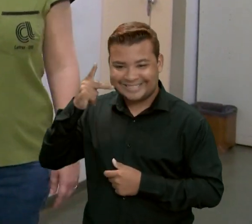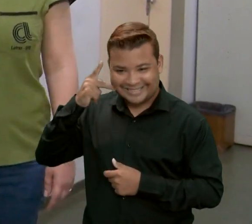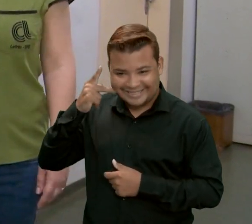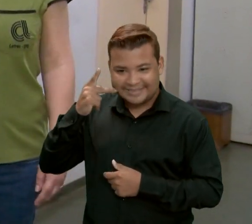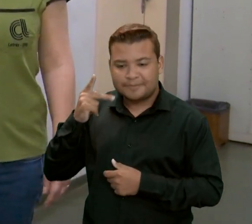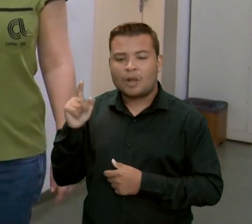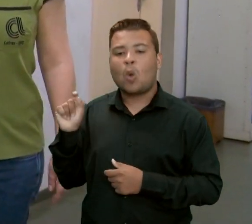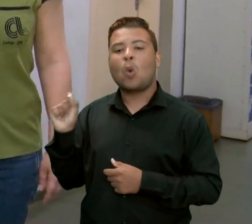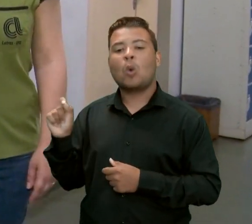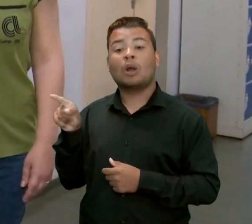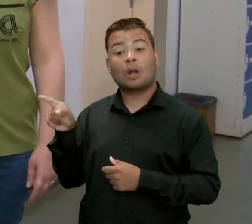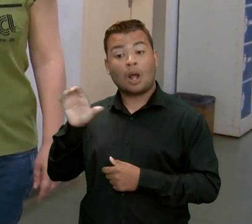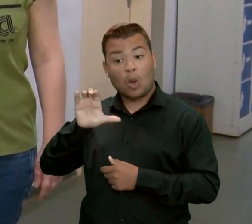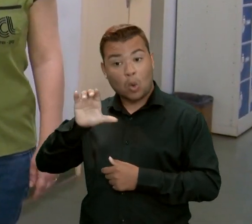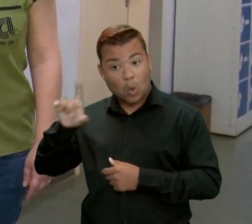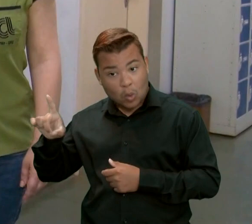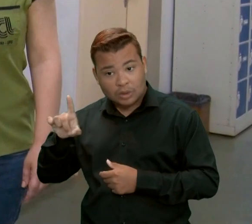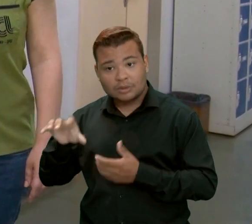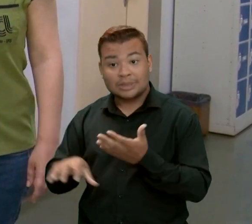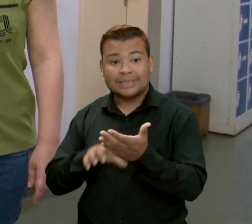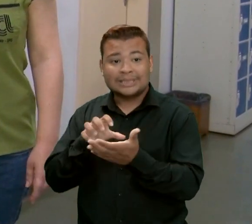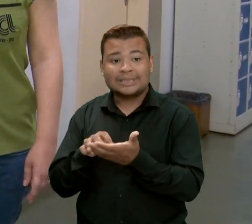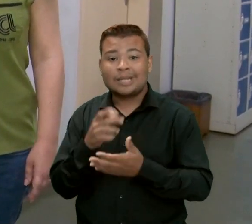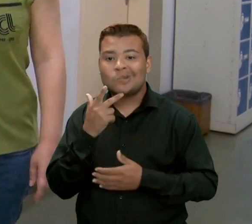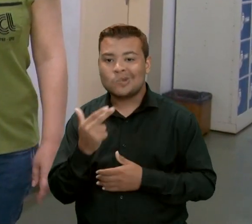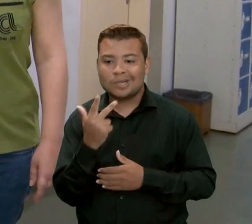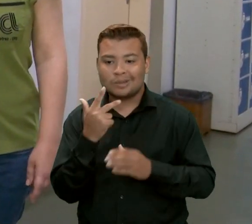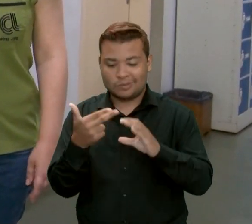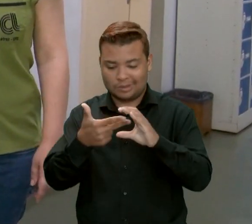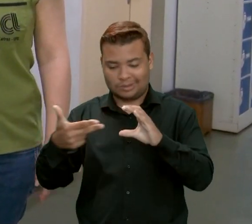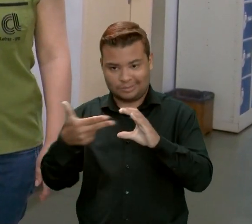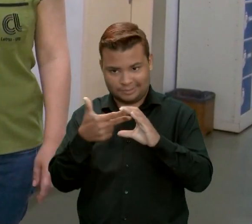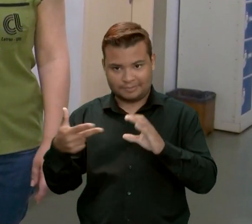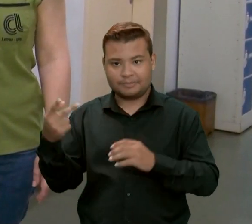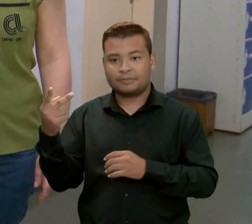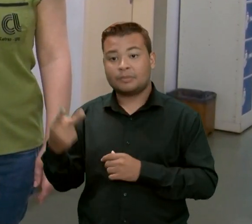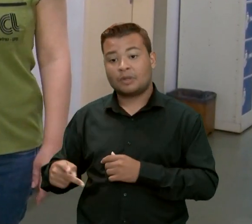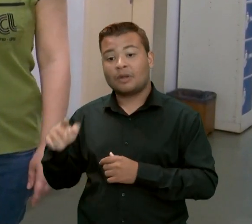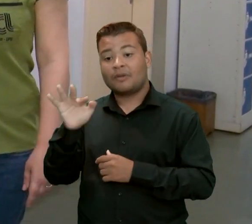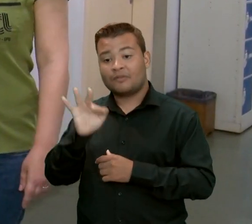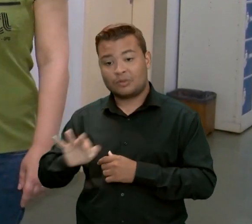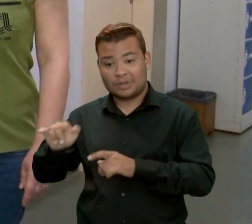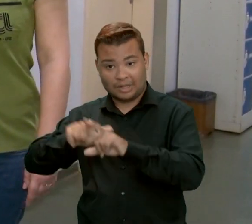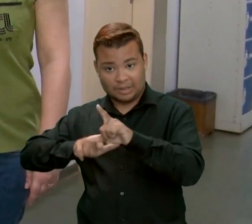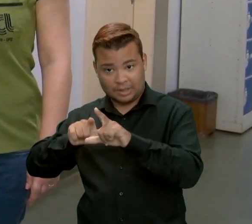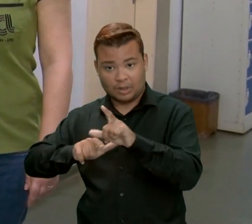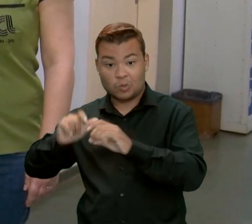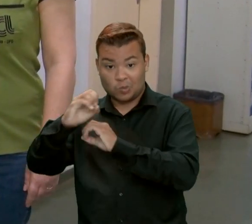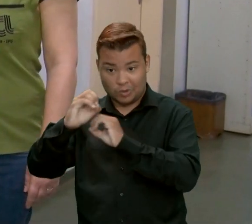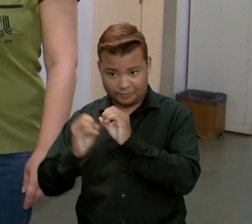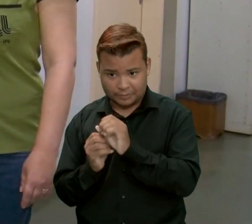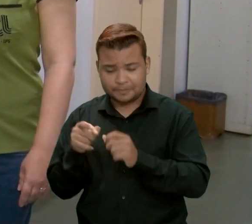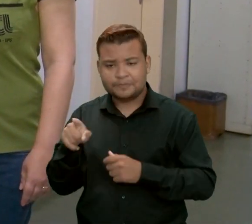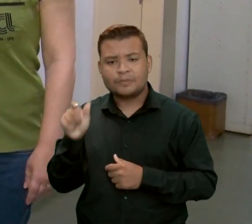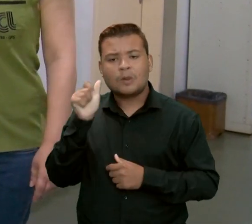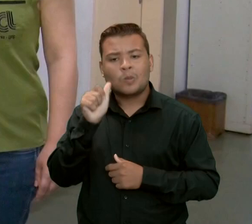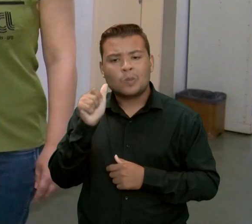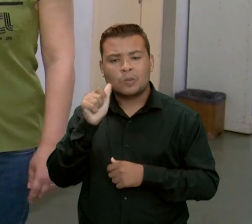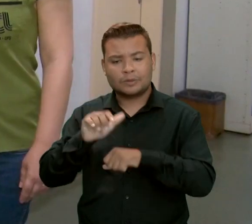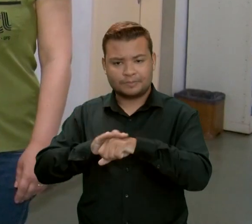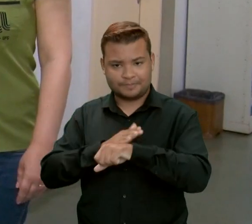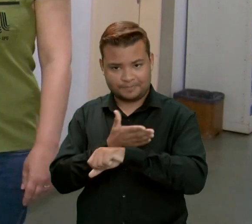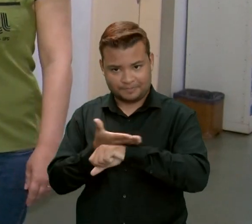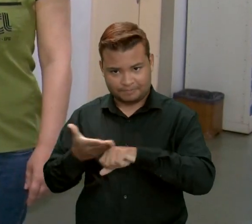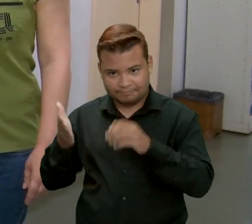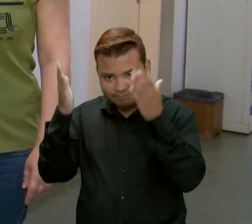que é coordenadora do Centro de Línguas da Faculdade de Letras da UFG. Ela se descreve como uma mulher branca, tem